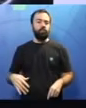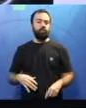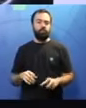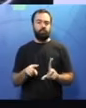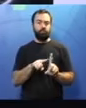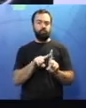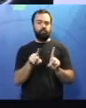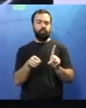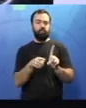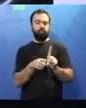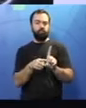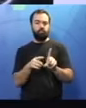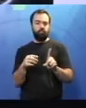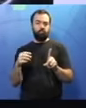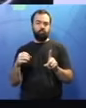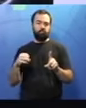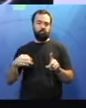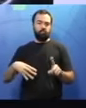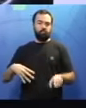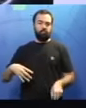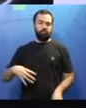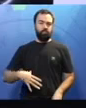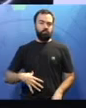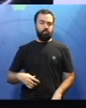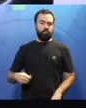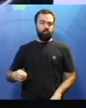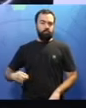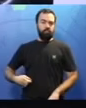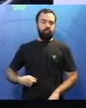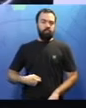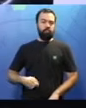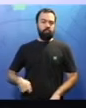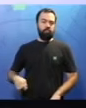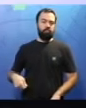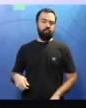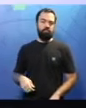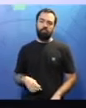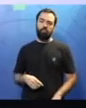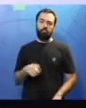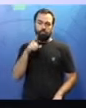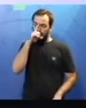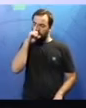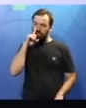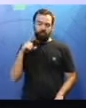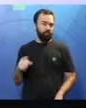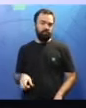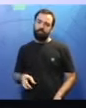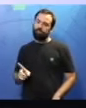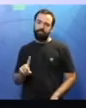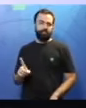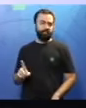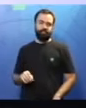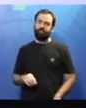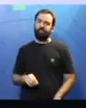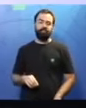as imagens. E esse tipo de exame ele não é prejudicial à saúde. Um